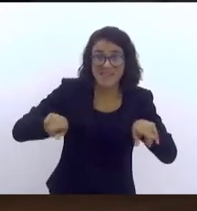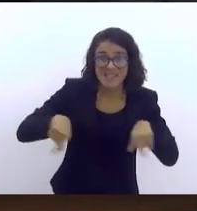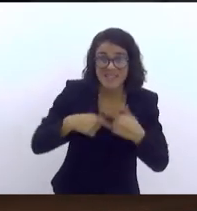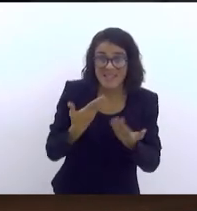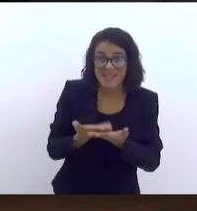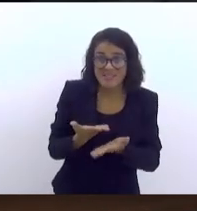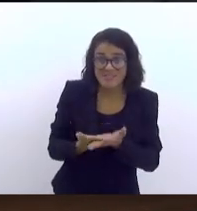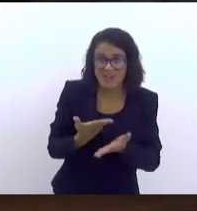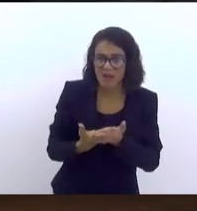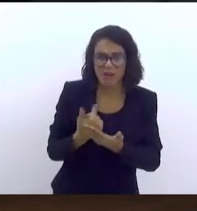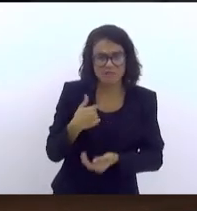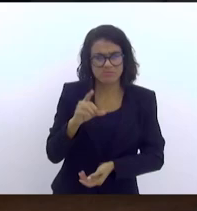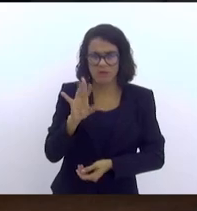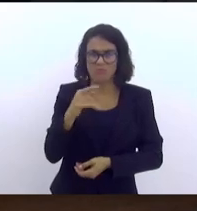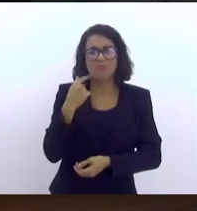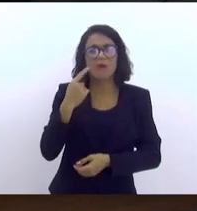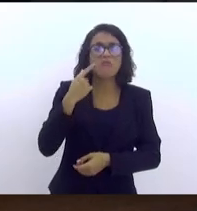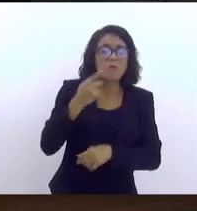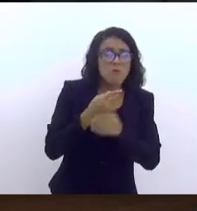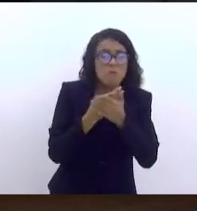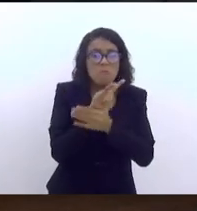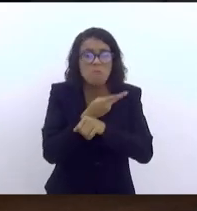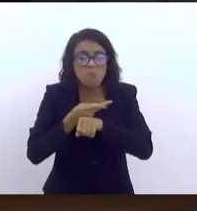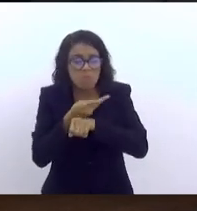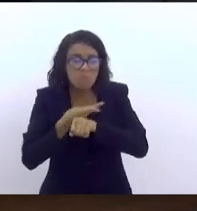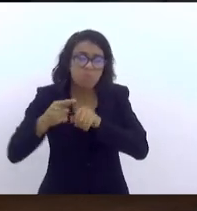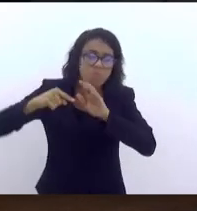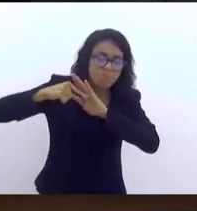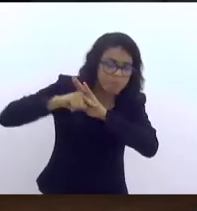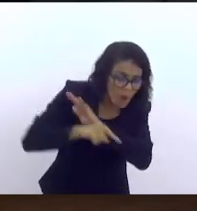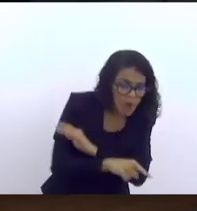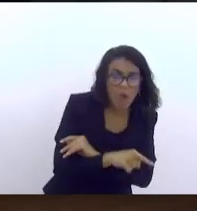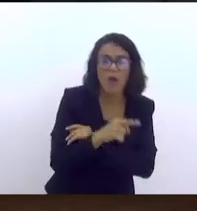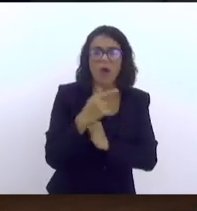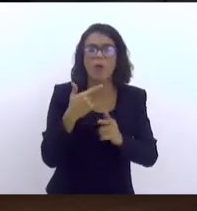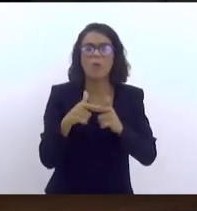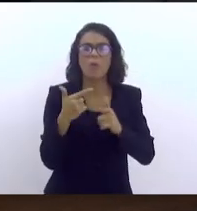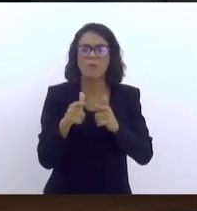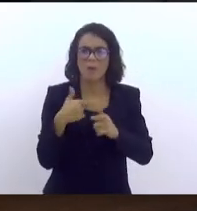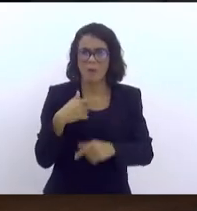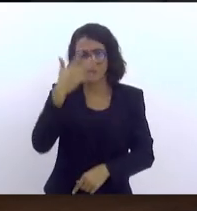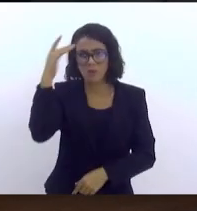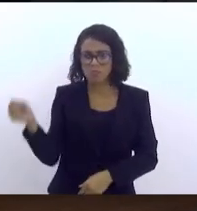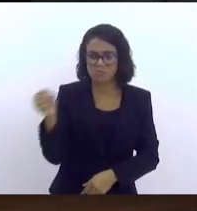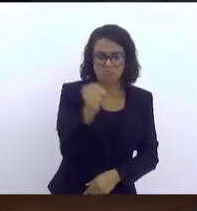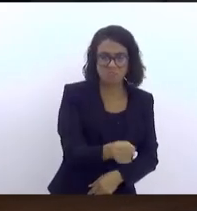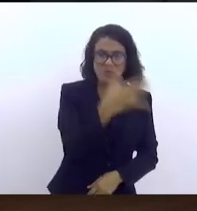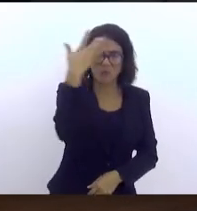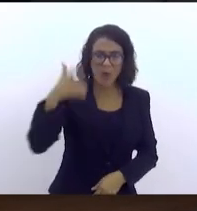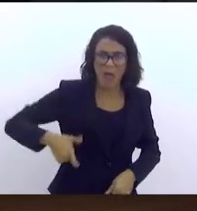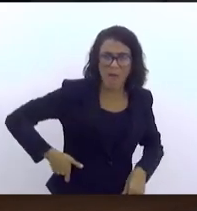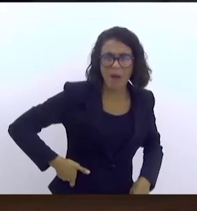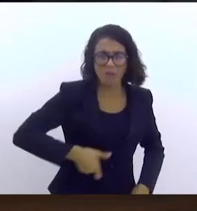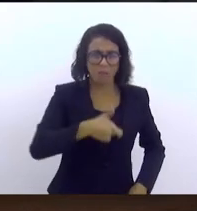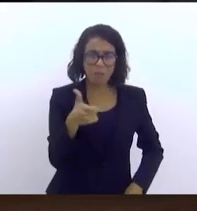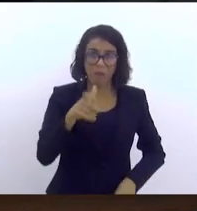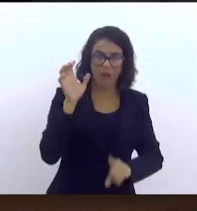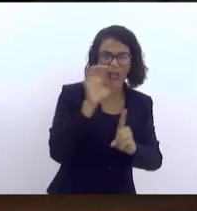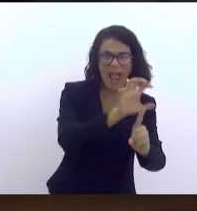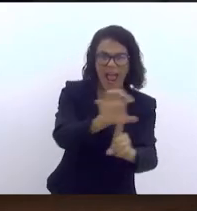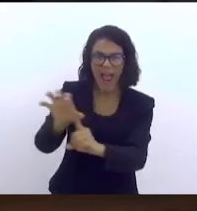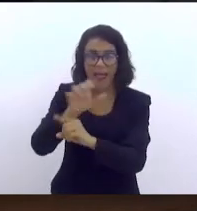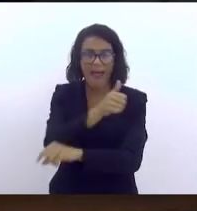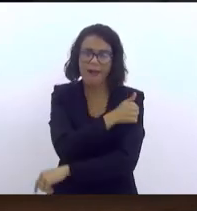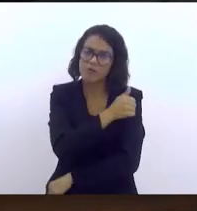só pega e absorve a gente tem que entender a raiz do problema para evitar de fato colocar um cara armado lá que vai corrigir os alunos que vai deixar com medo